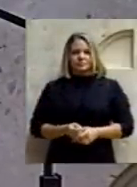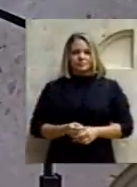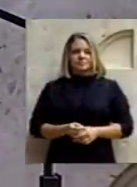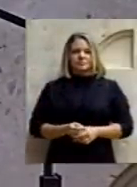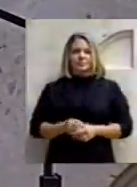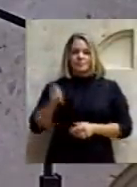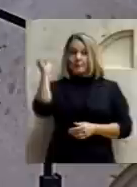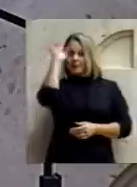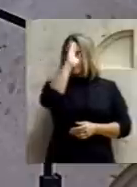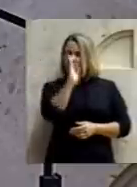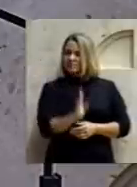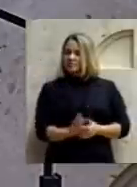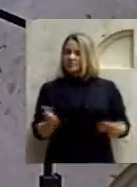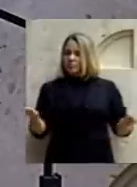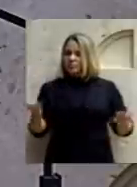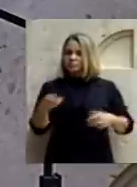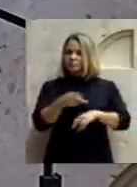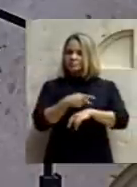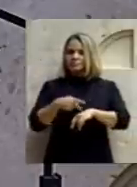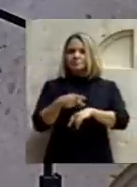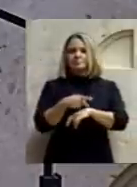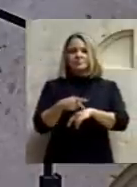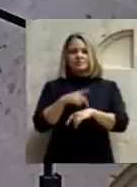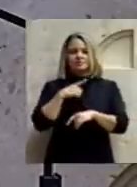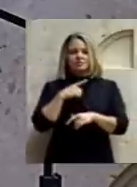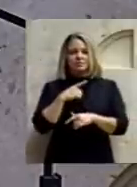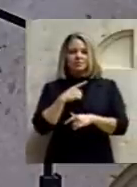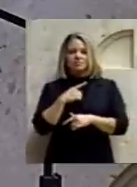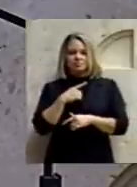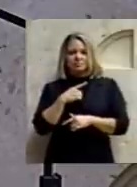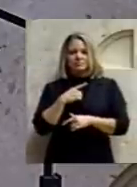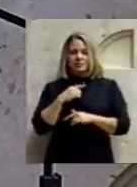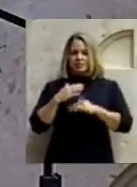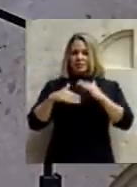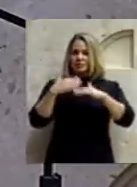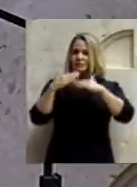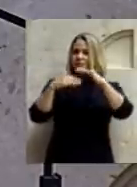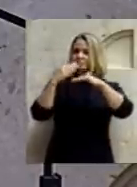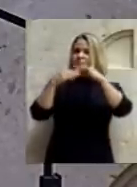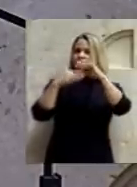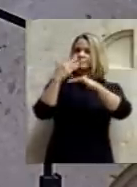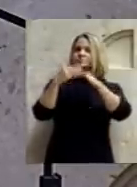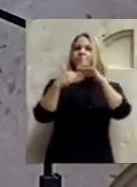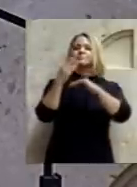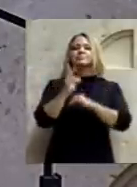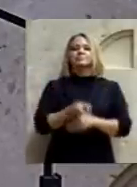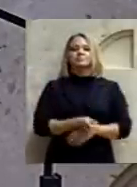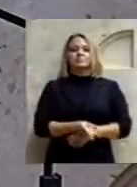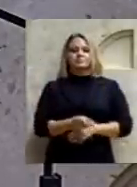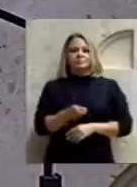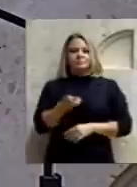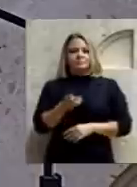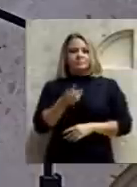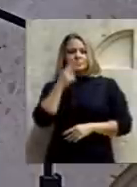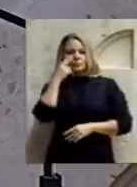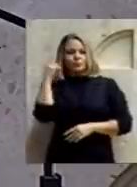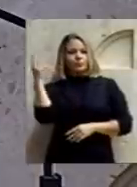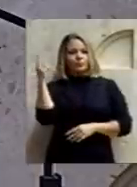o Brasil é um país em franca e constante evolução. Um